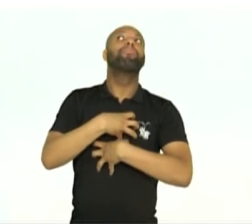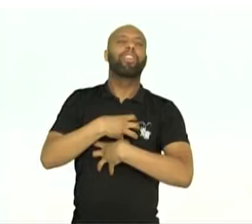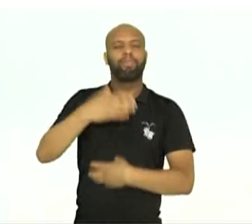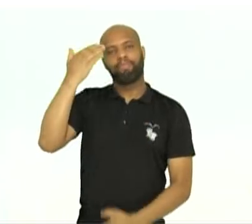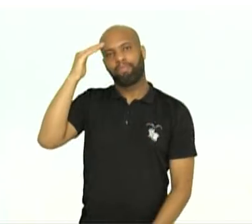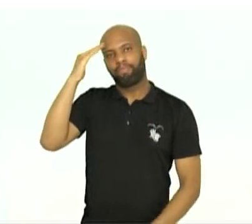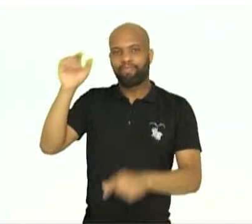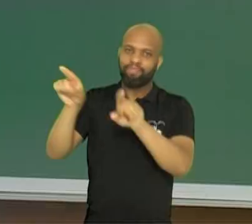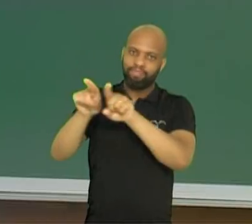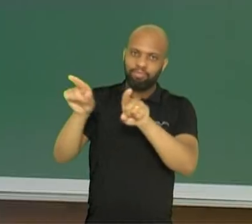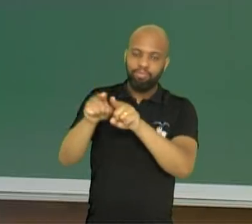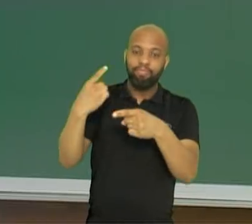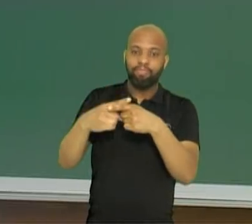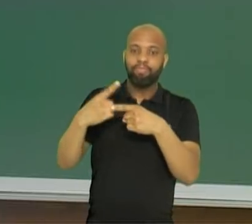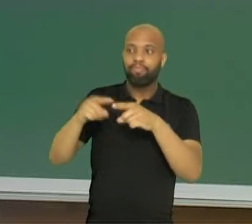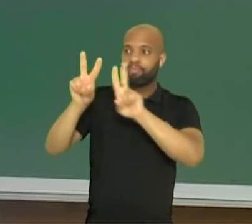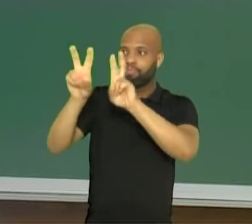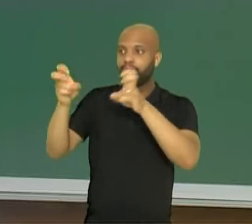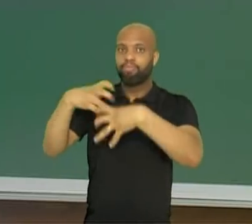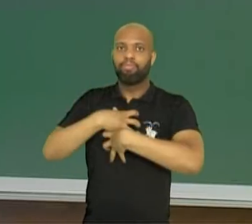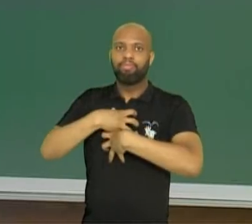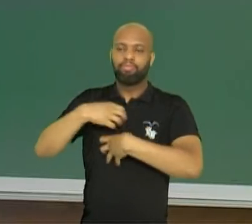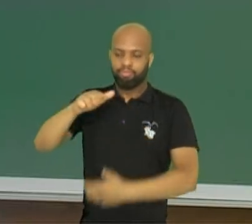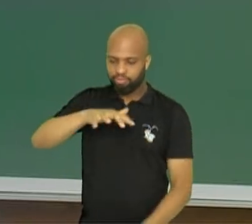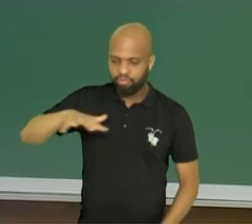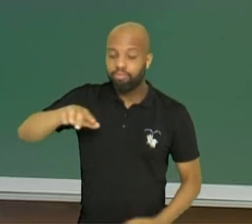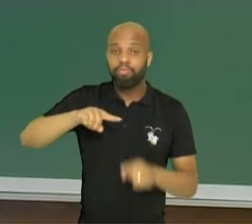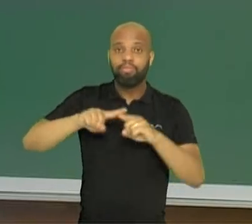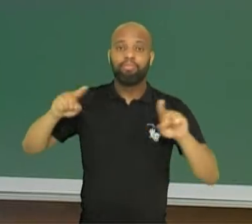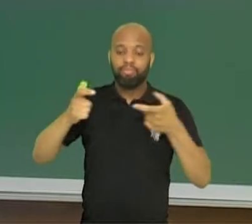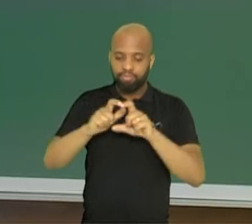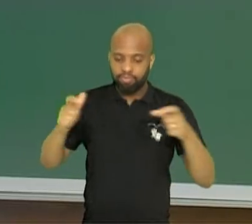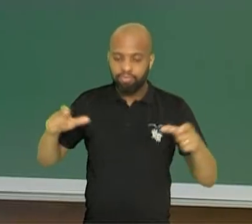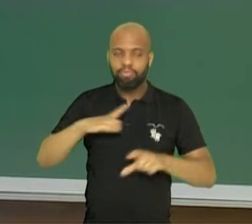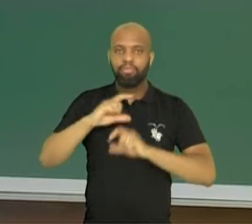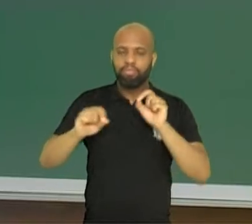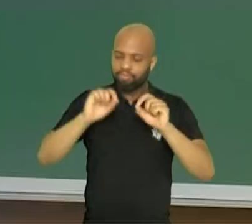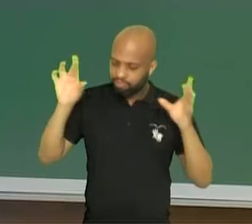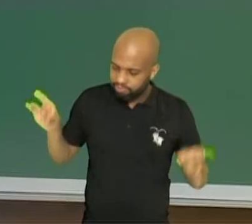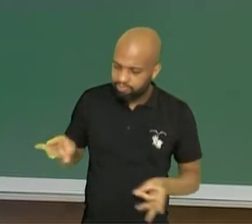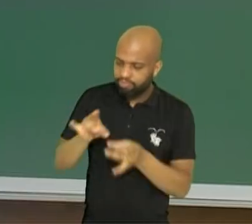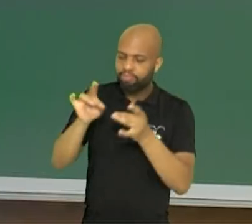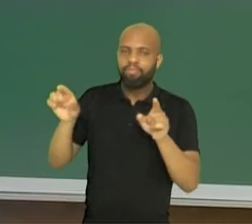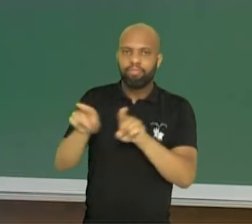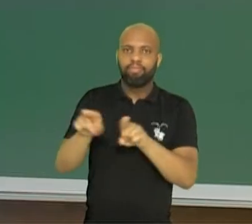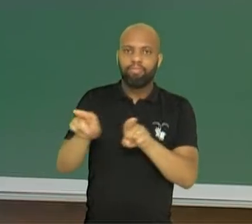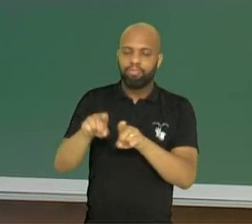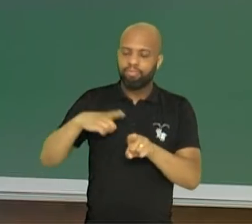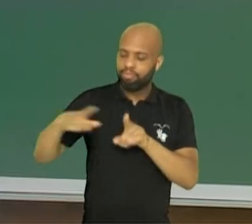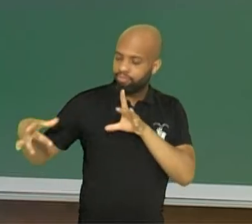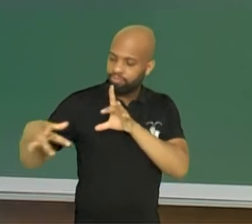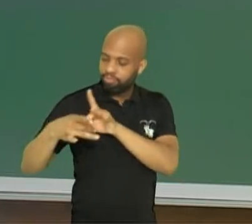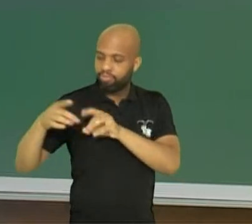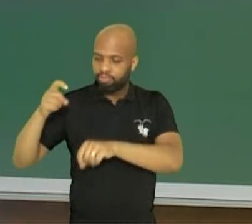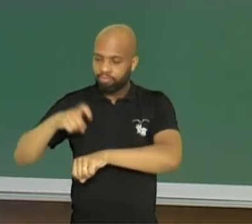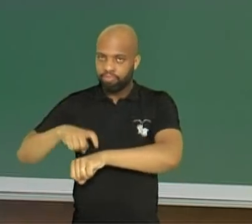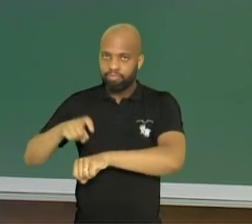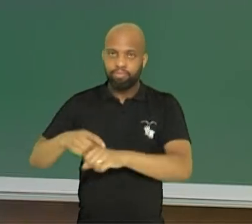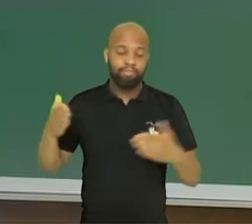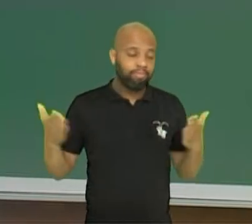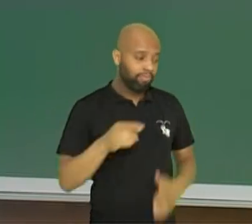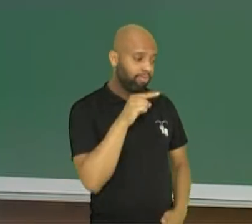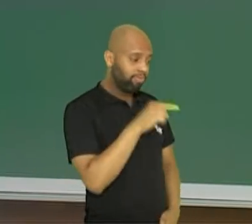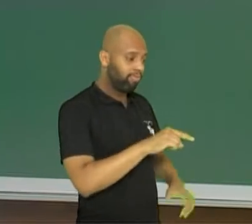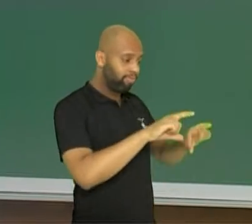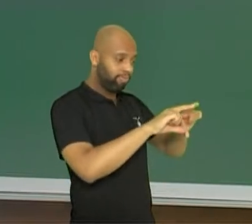É um assunto às vezes mais genérico. Porém, a grande maioria é bem específico e temporal. Agora, a tirinha, ela